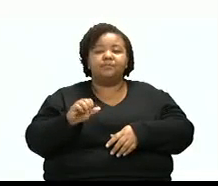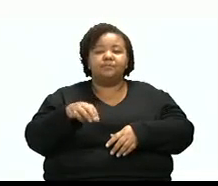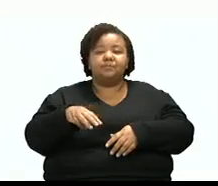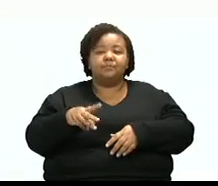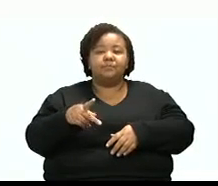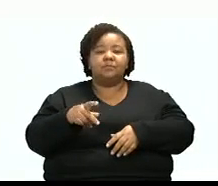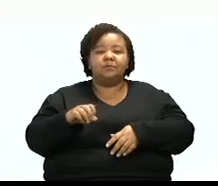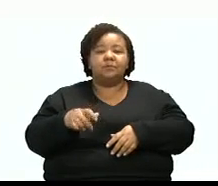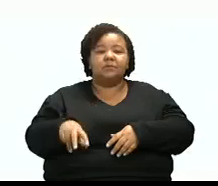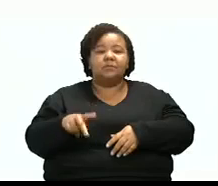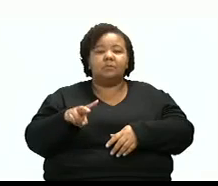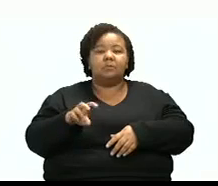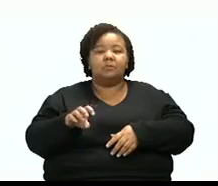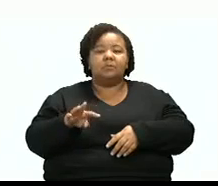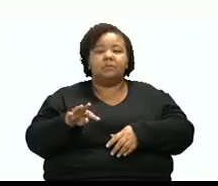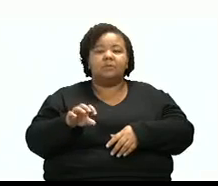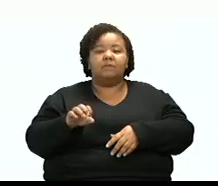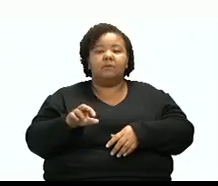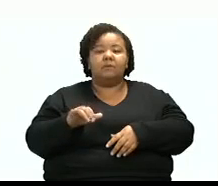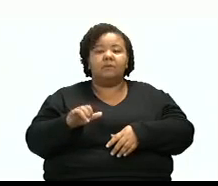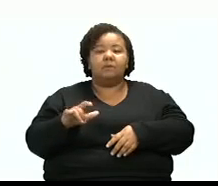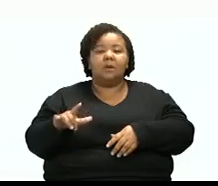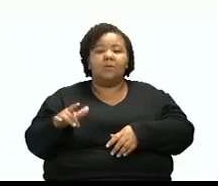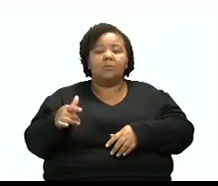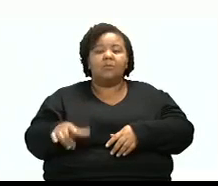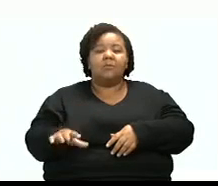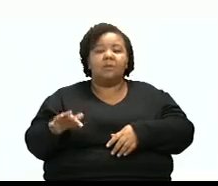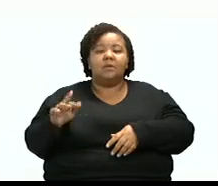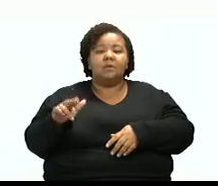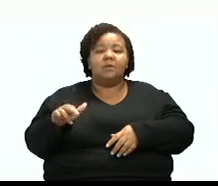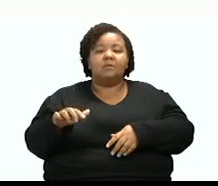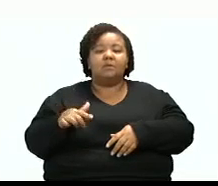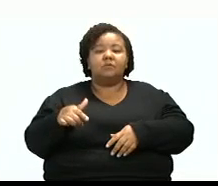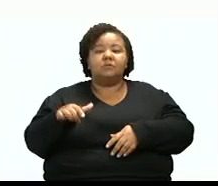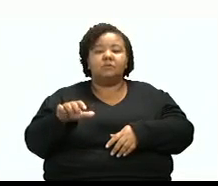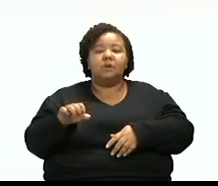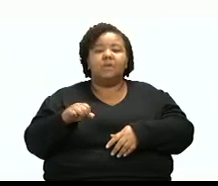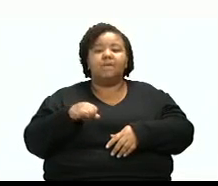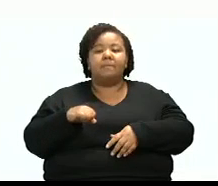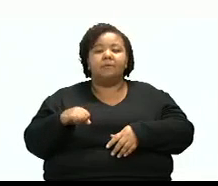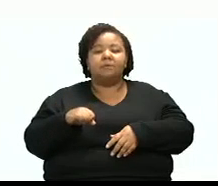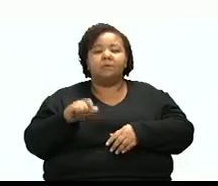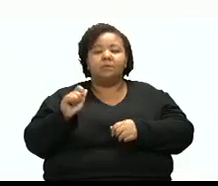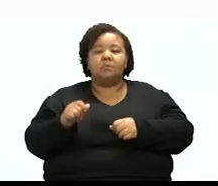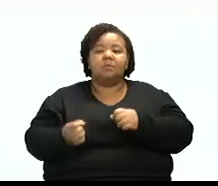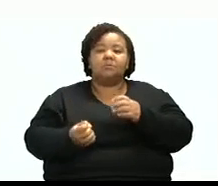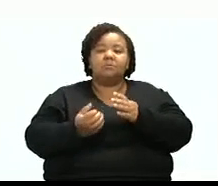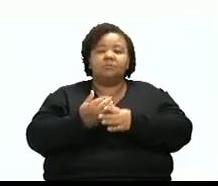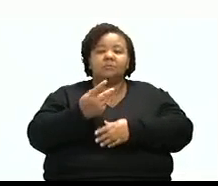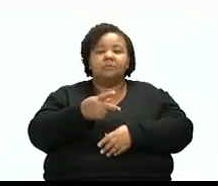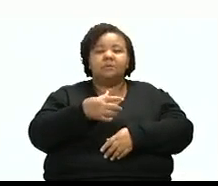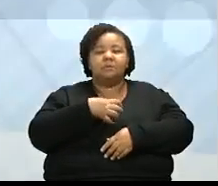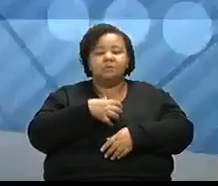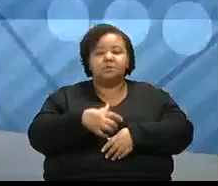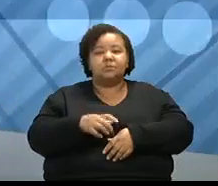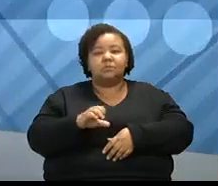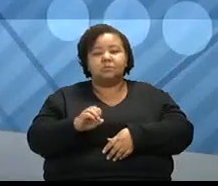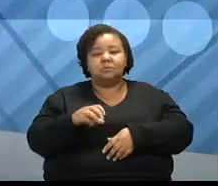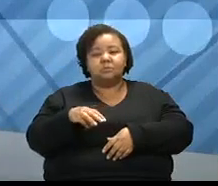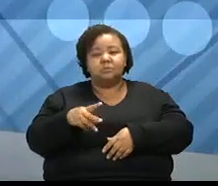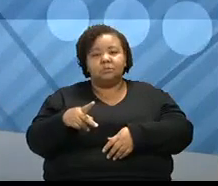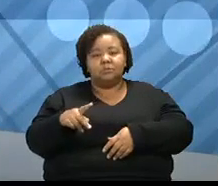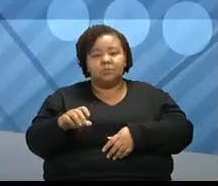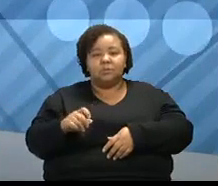campo conservativo, e as funções potenciais, que são funções que podem gerar esses tipos de campos. Então, nós